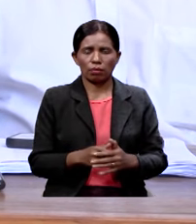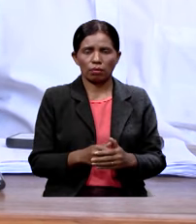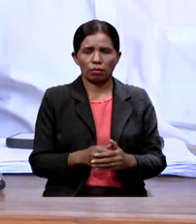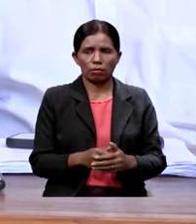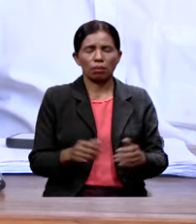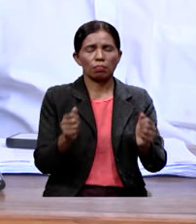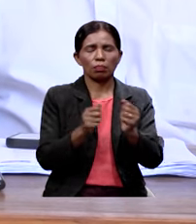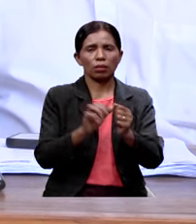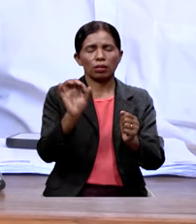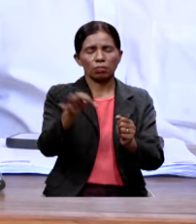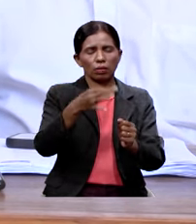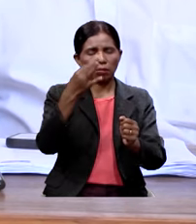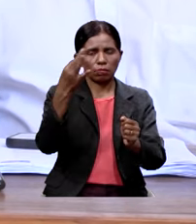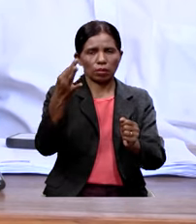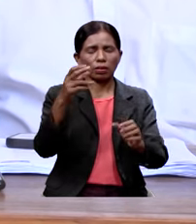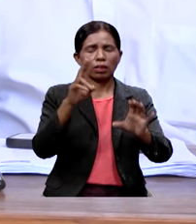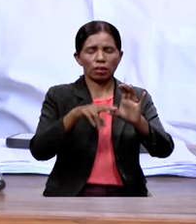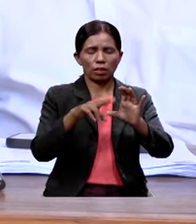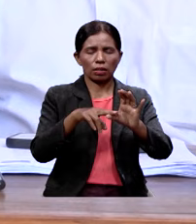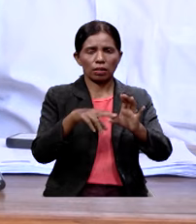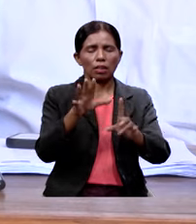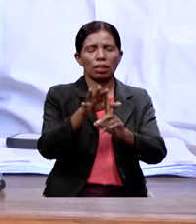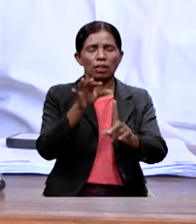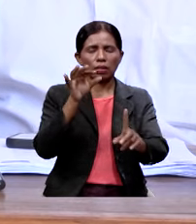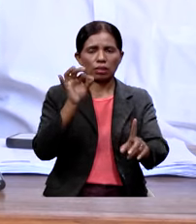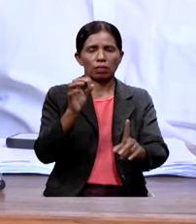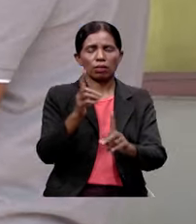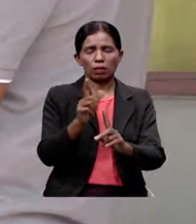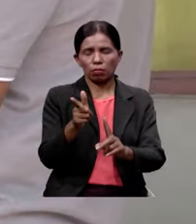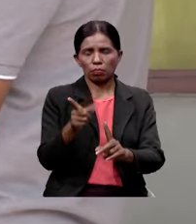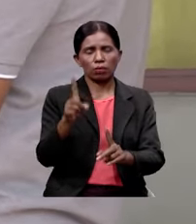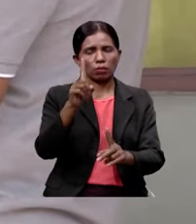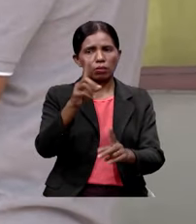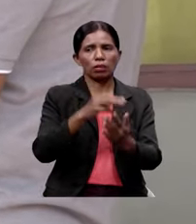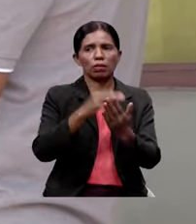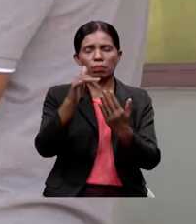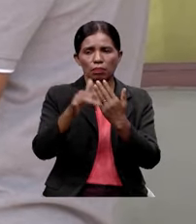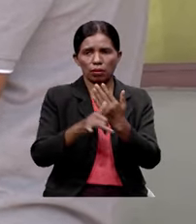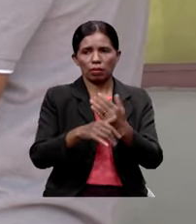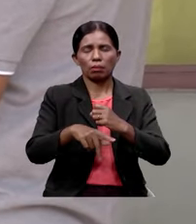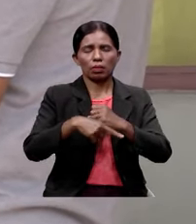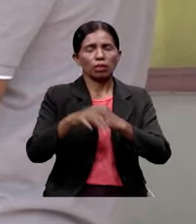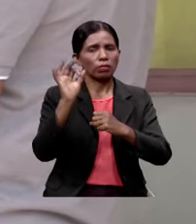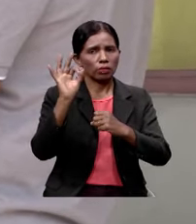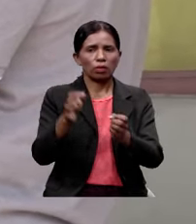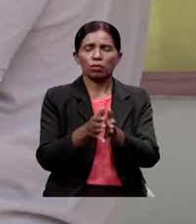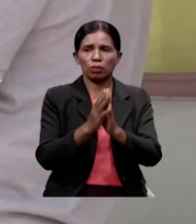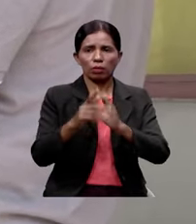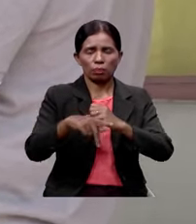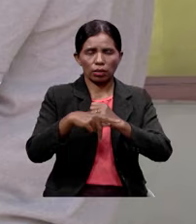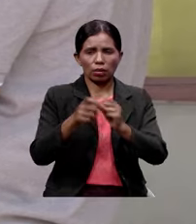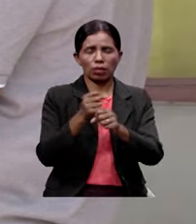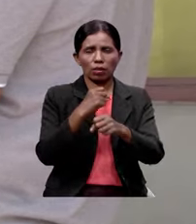19 cadeiras e a eleição 21 de maio de 2023. Ex-deputado bancada Fretiline, russo partido